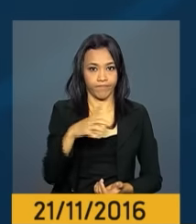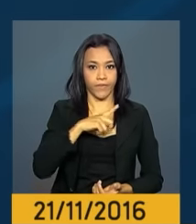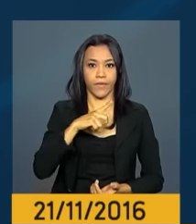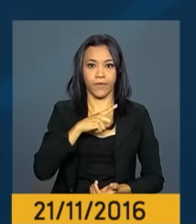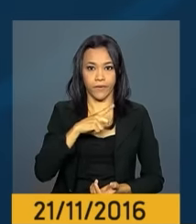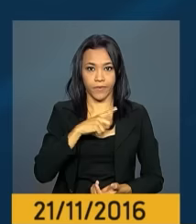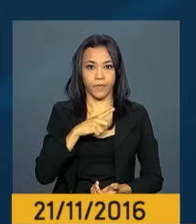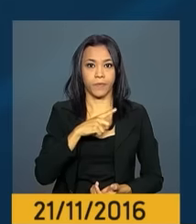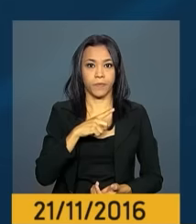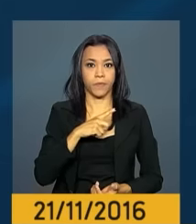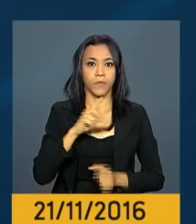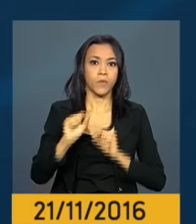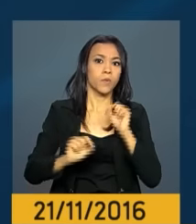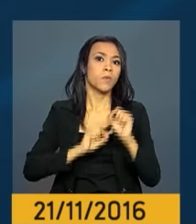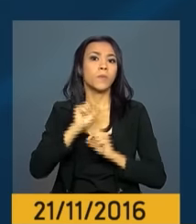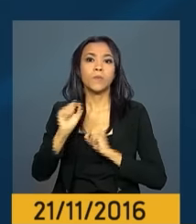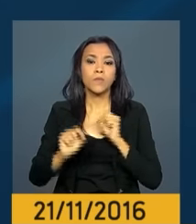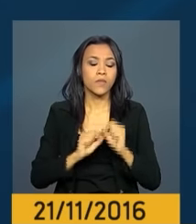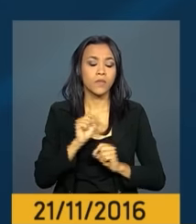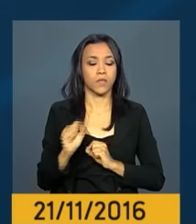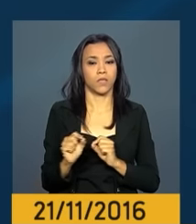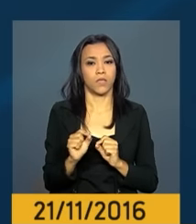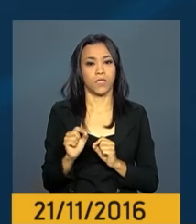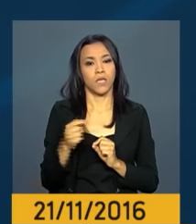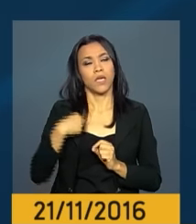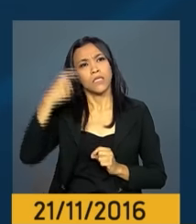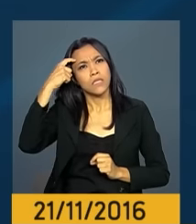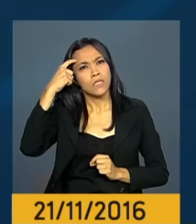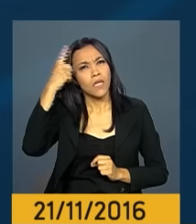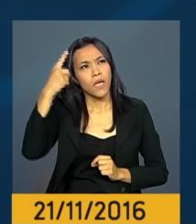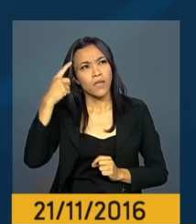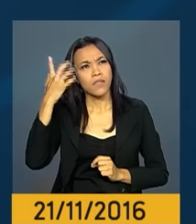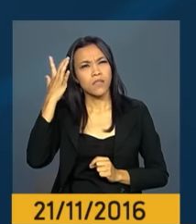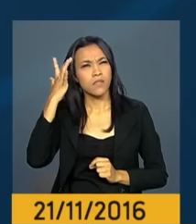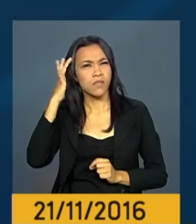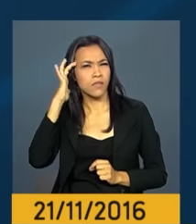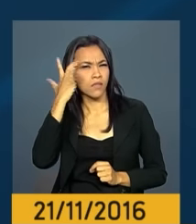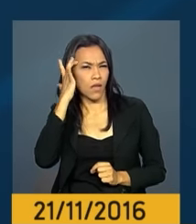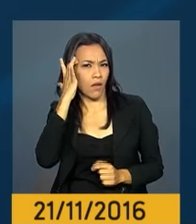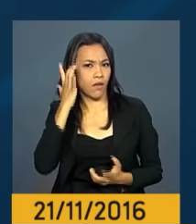há, como perspectiva, a ideia,